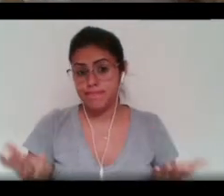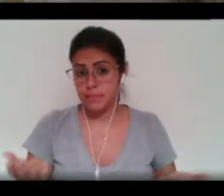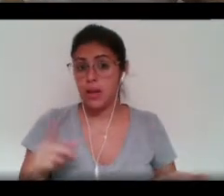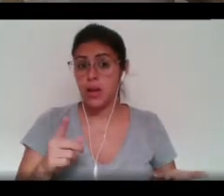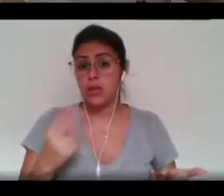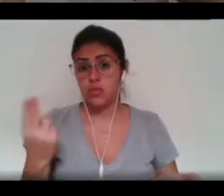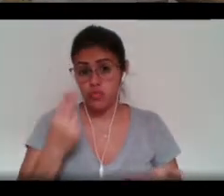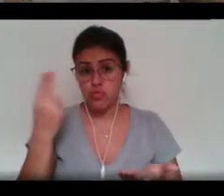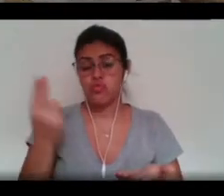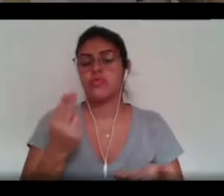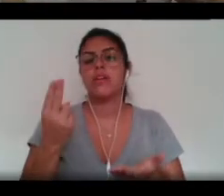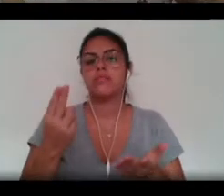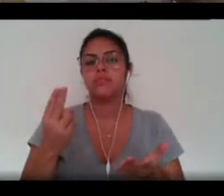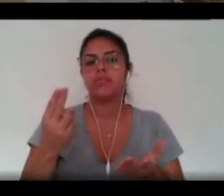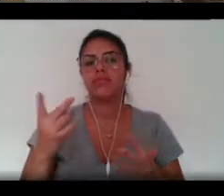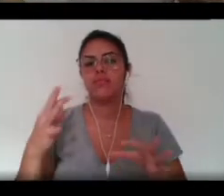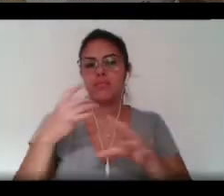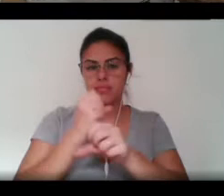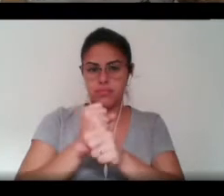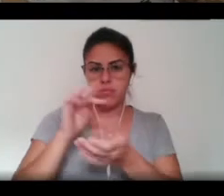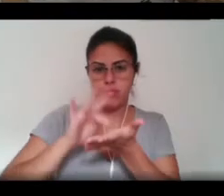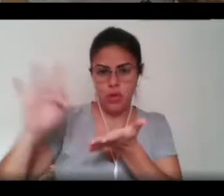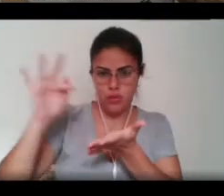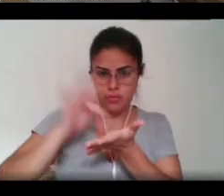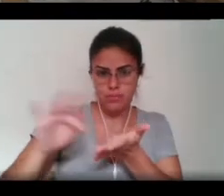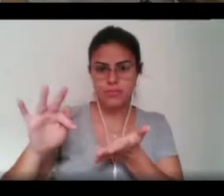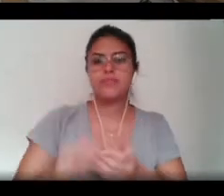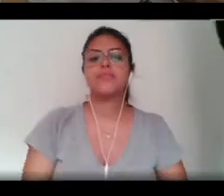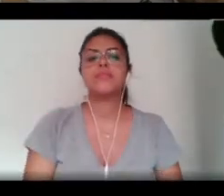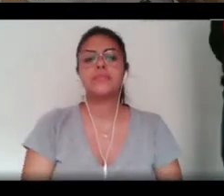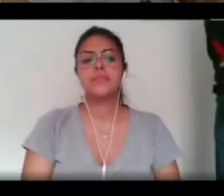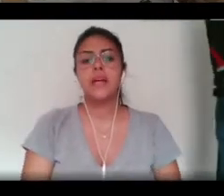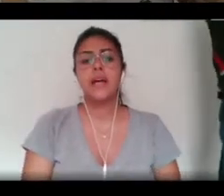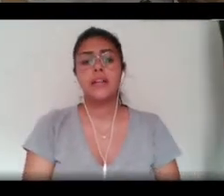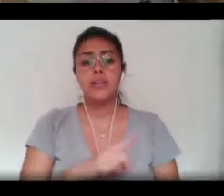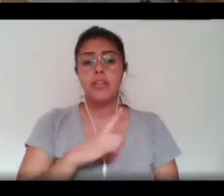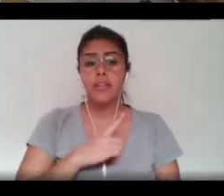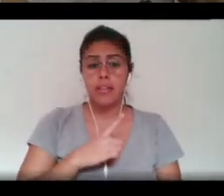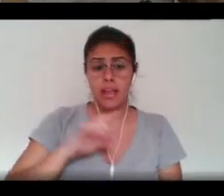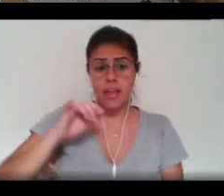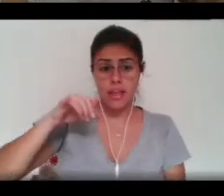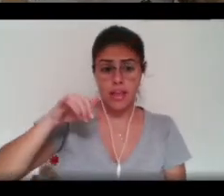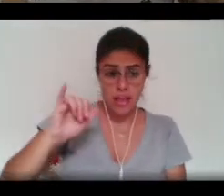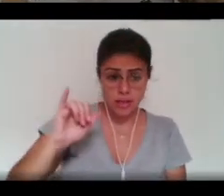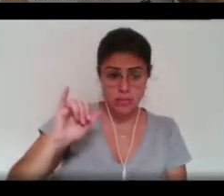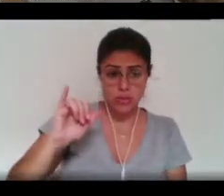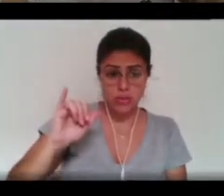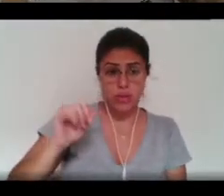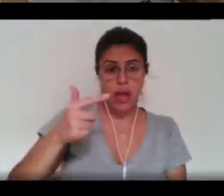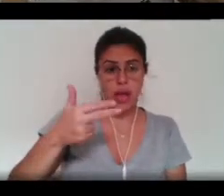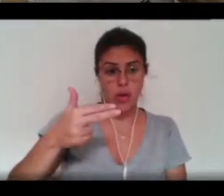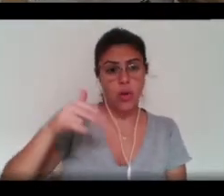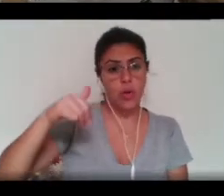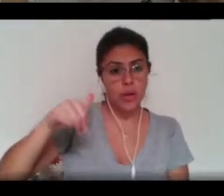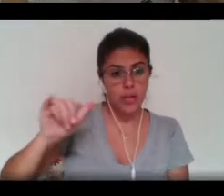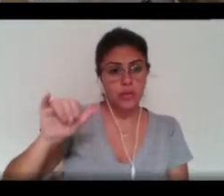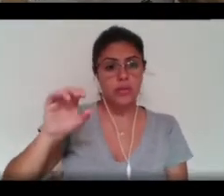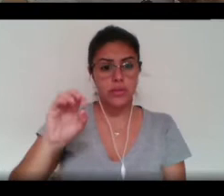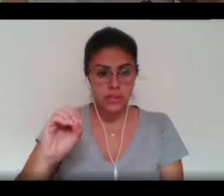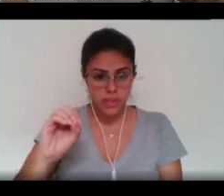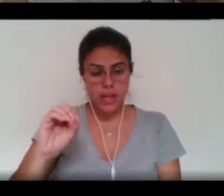eu preciso fazer, né, é usar as equações de cinemática. Eu tenho que y é igual a um y0 mais